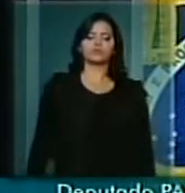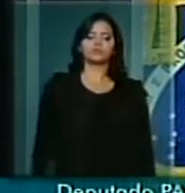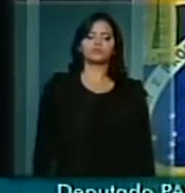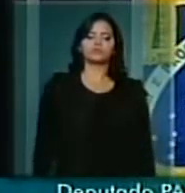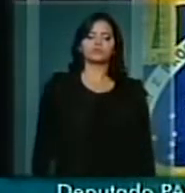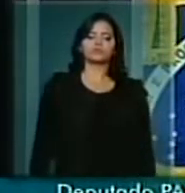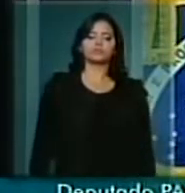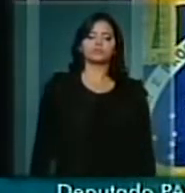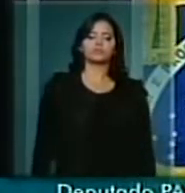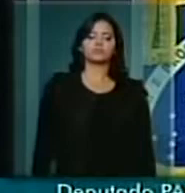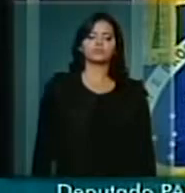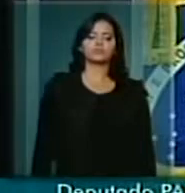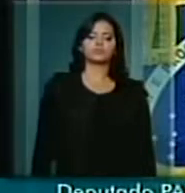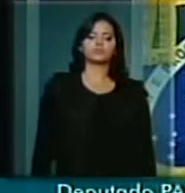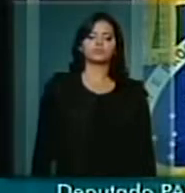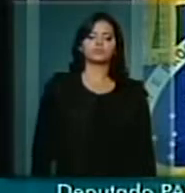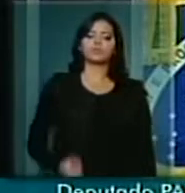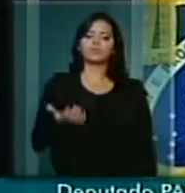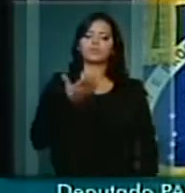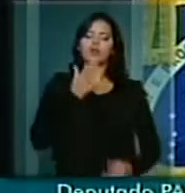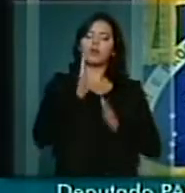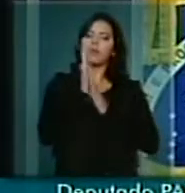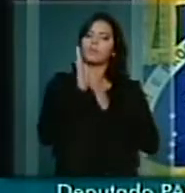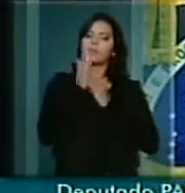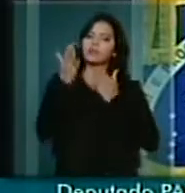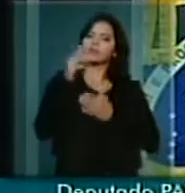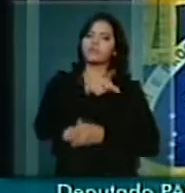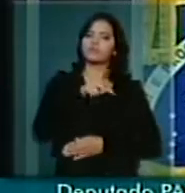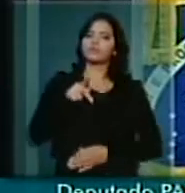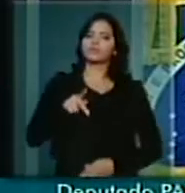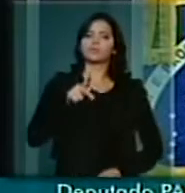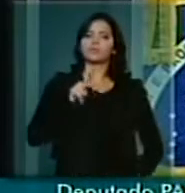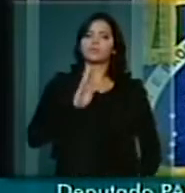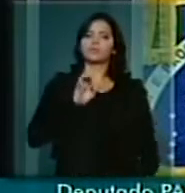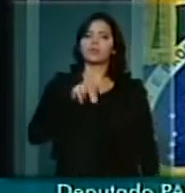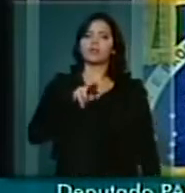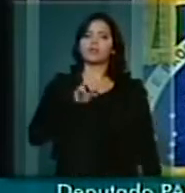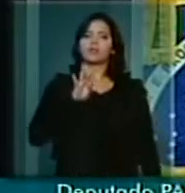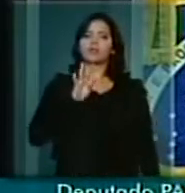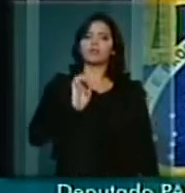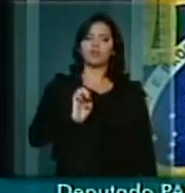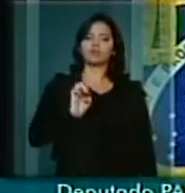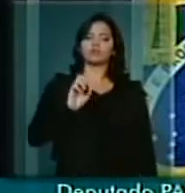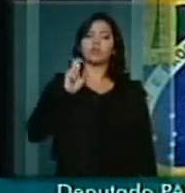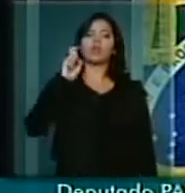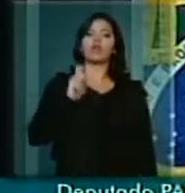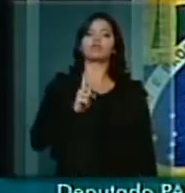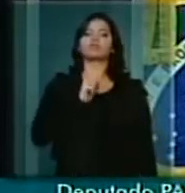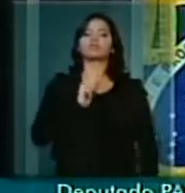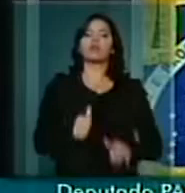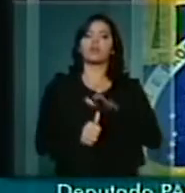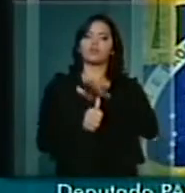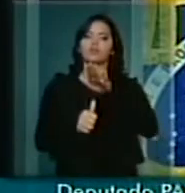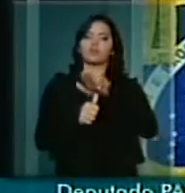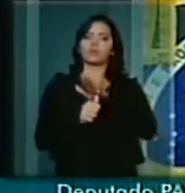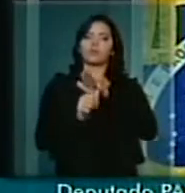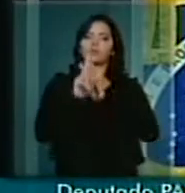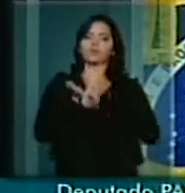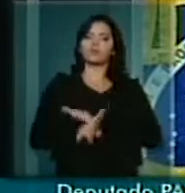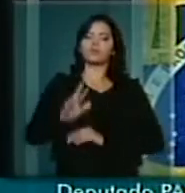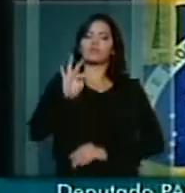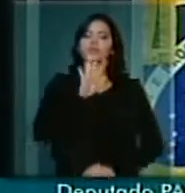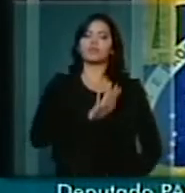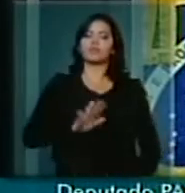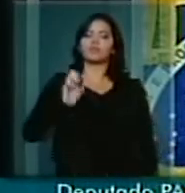Eu quero aqui fazer uma homenagem ao professor Benetti, nosso ex-reitor da Universidade Federal de Santa Maria, o primeiro